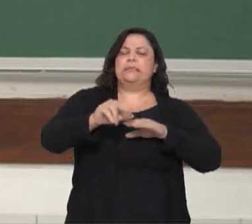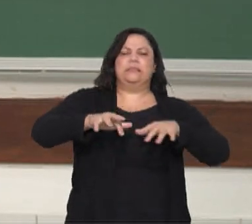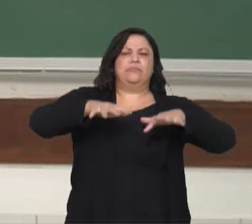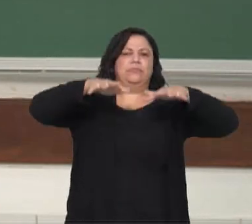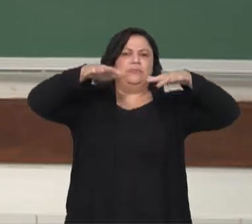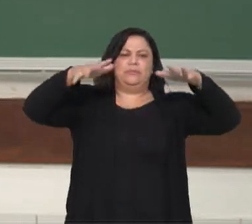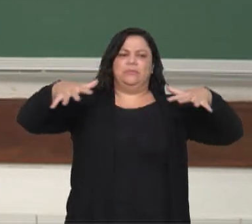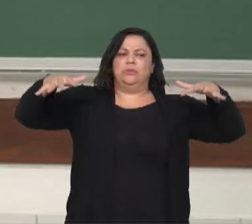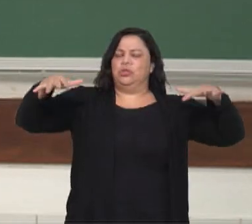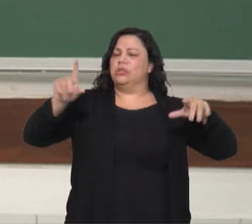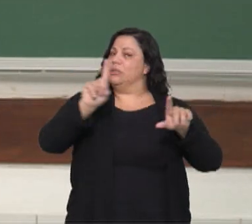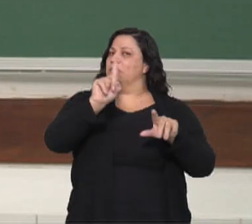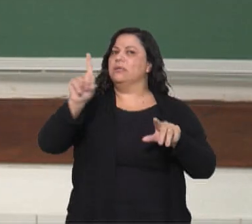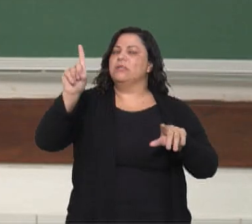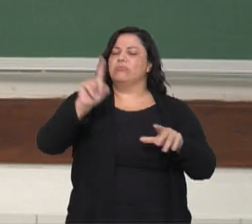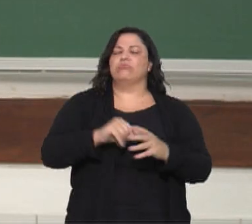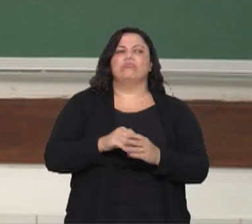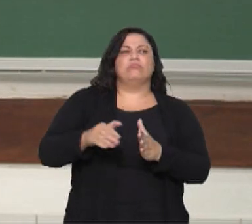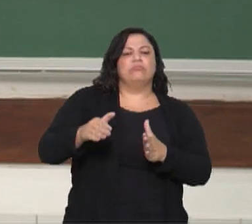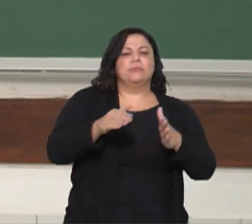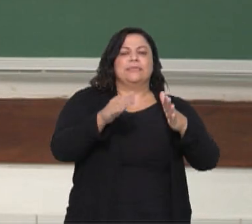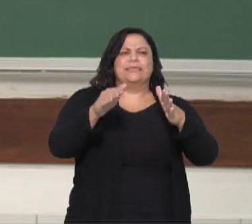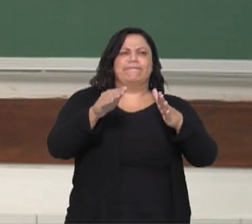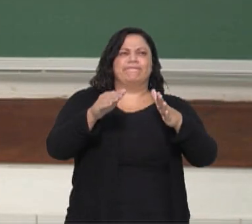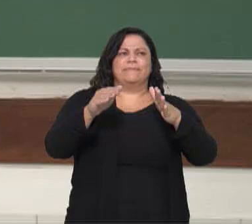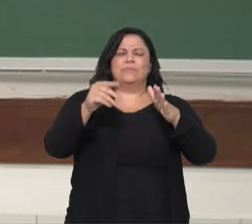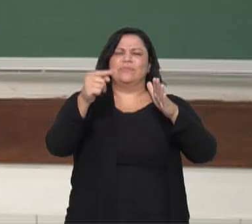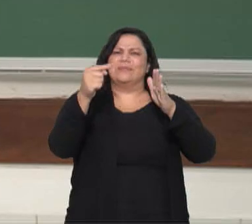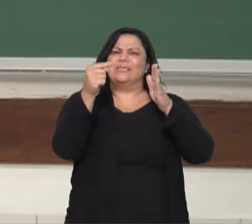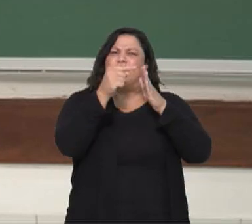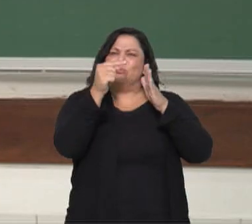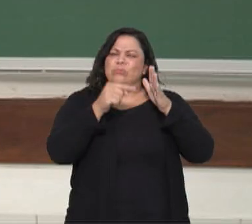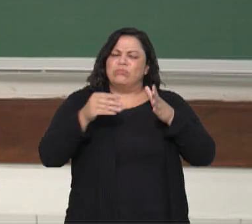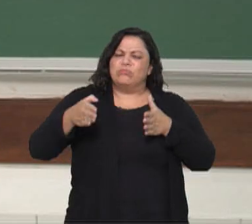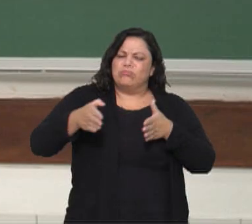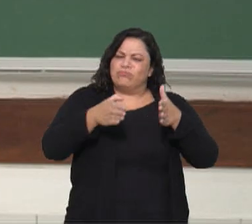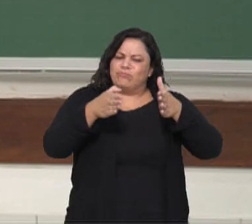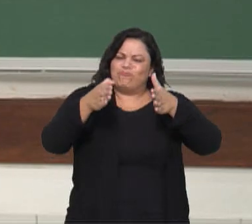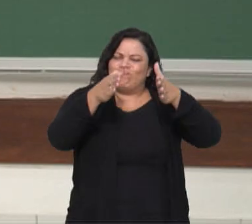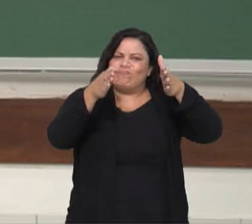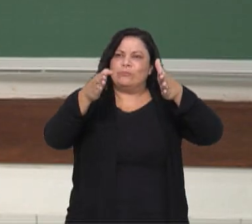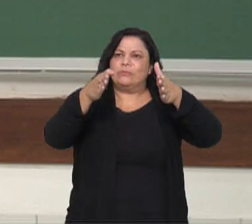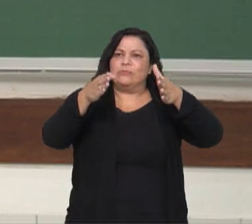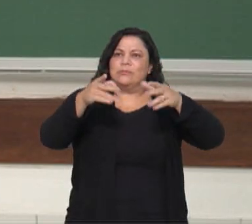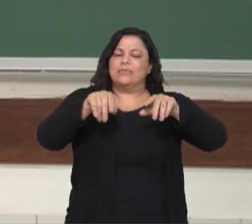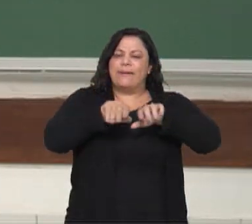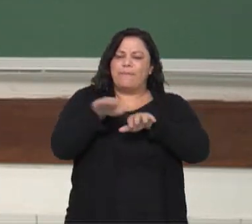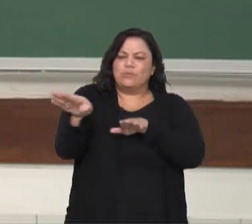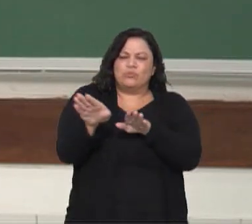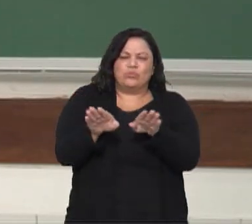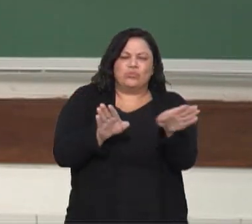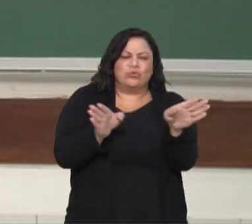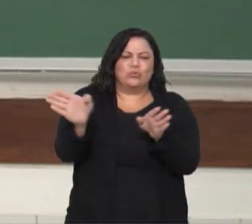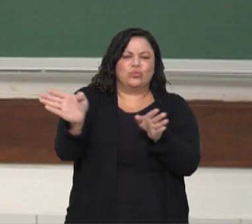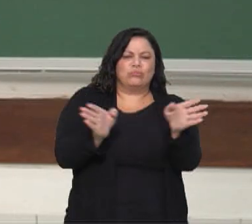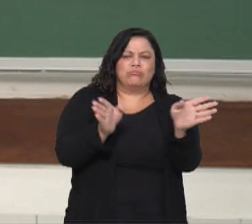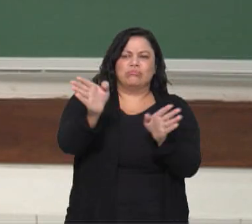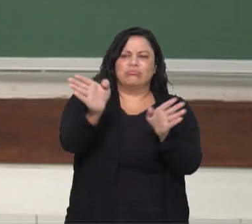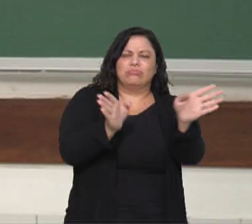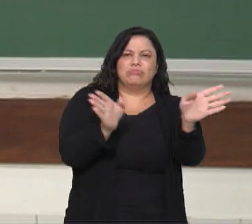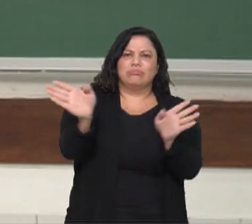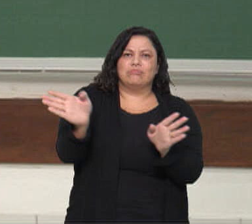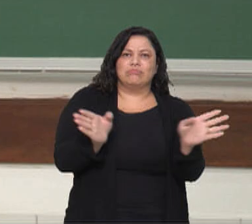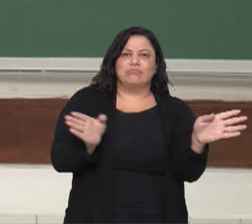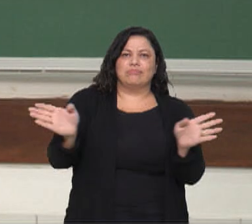aproveitar outra região, ele fazia pequenos buraquinhos, assim, uma espécie de uma valetinha, para entrar água ali e fertilizar outro lugar,